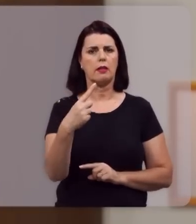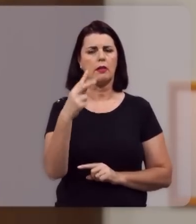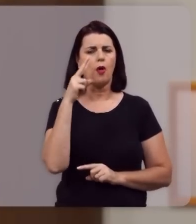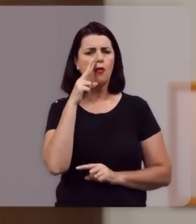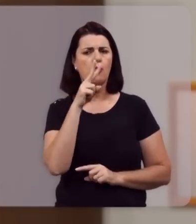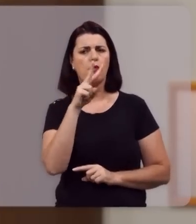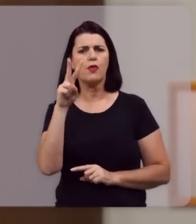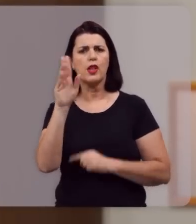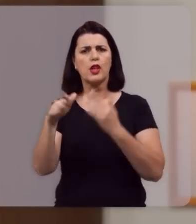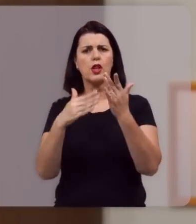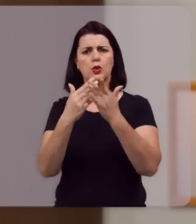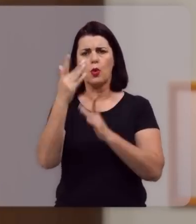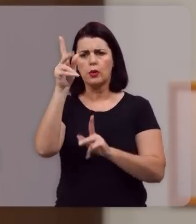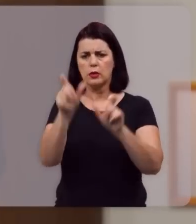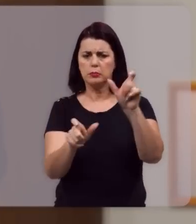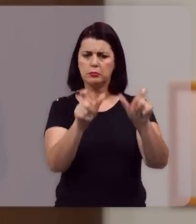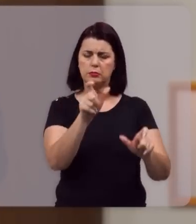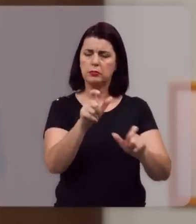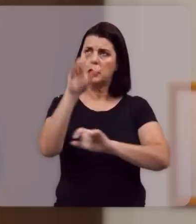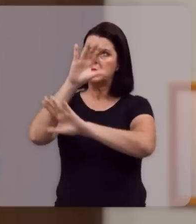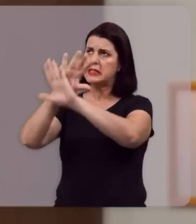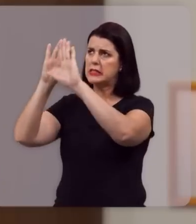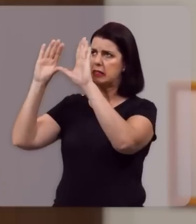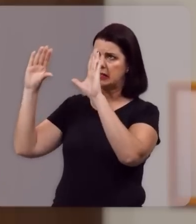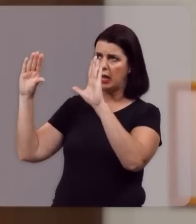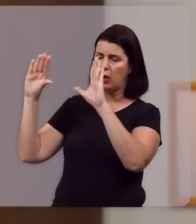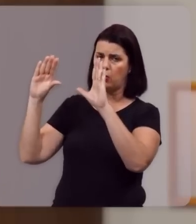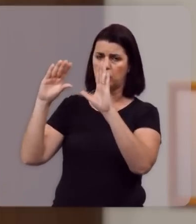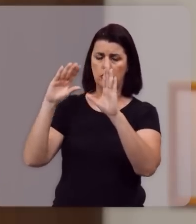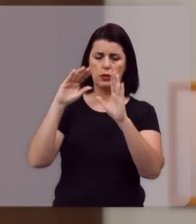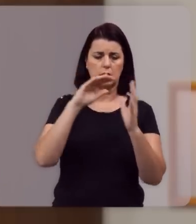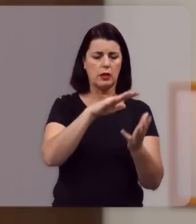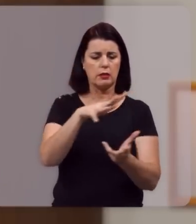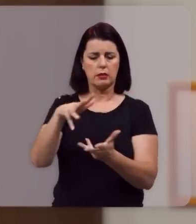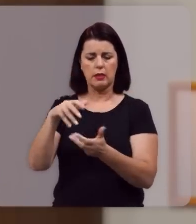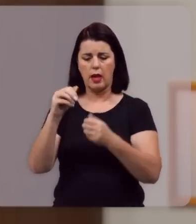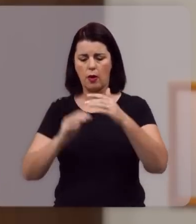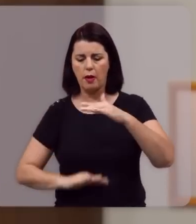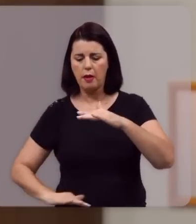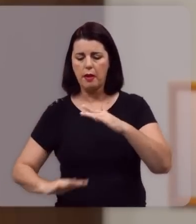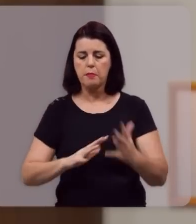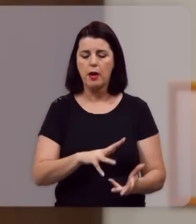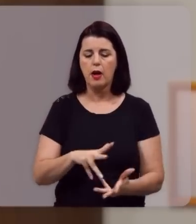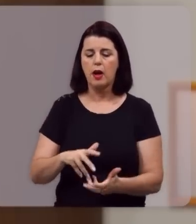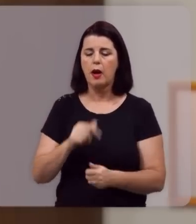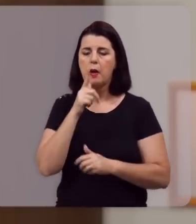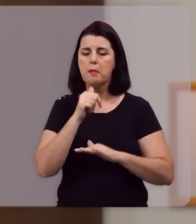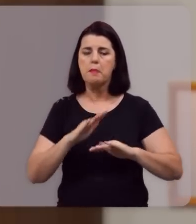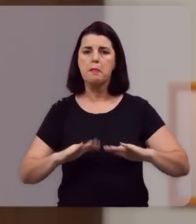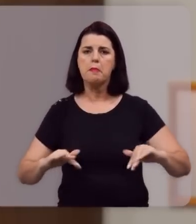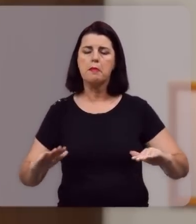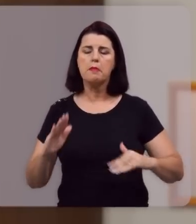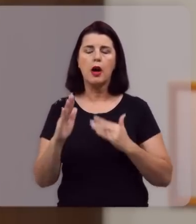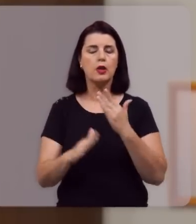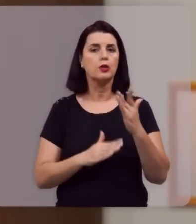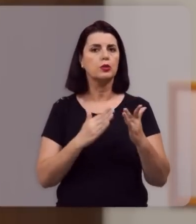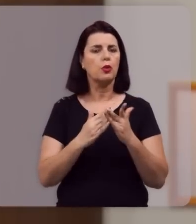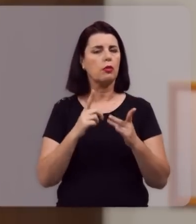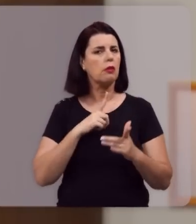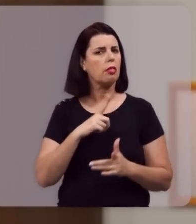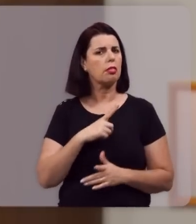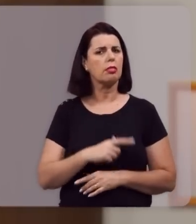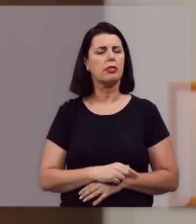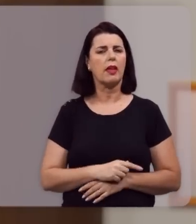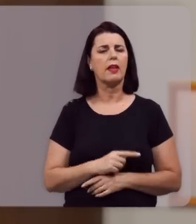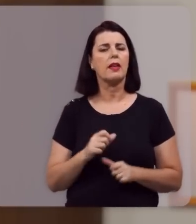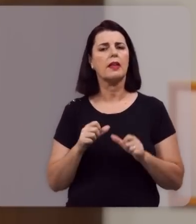então ouvi que toda criatura que há no céu e sobre a terra, debaixo da terra e sobre o mar, e tudo que